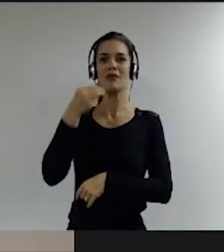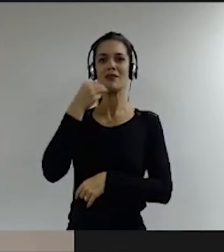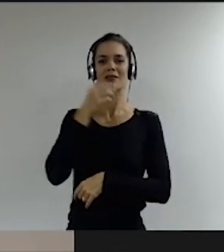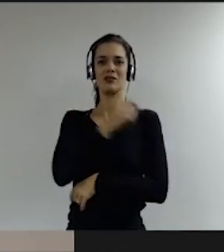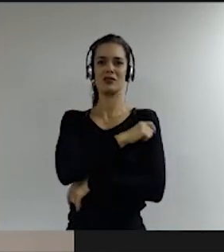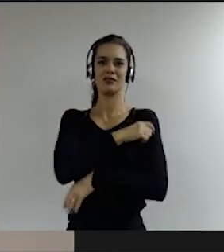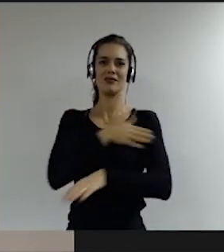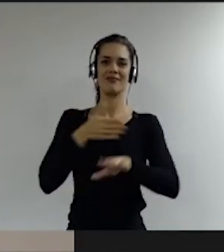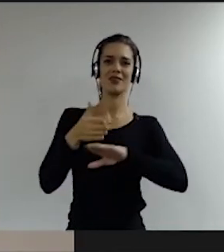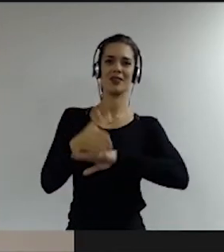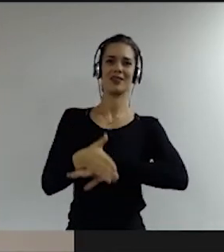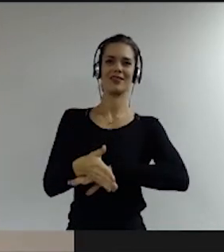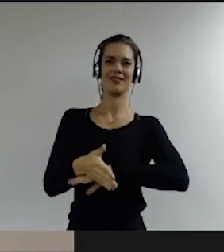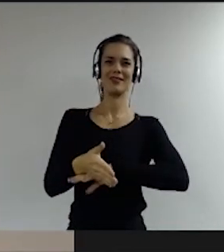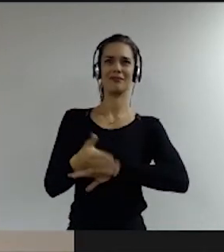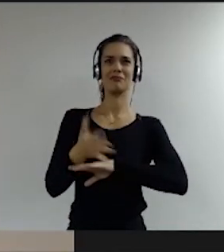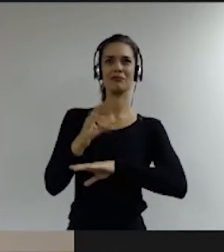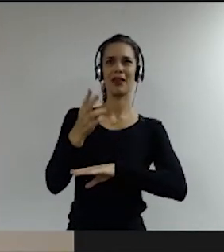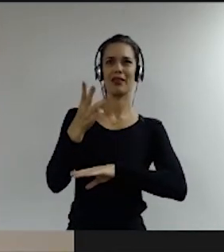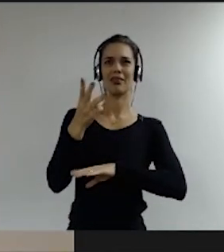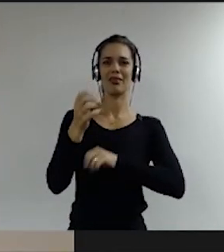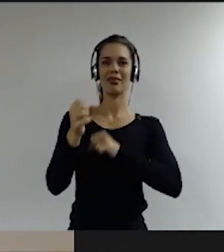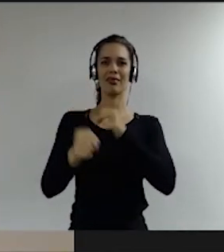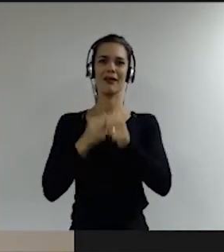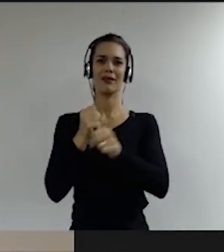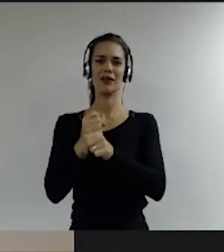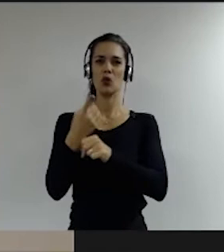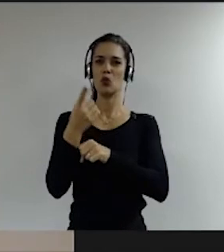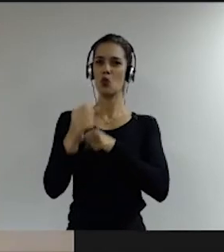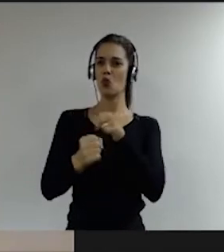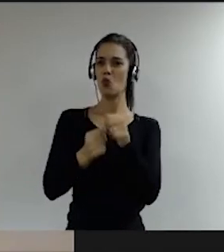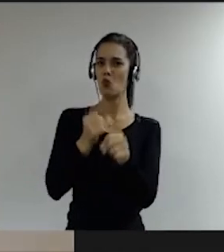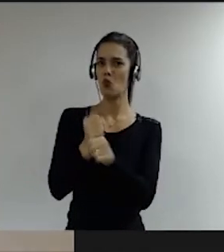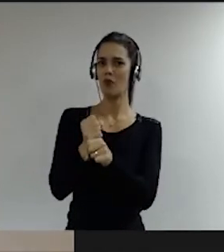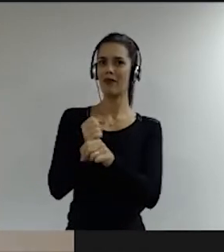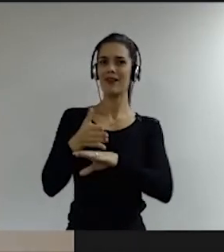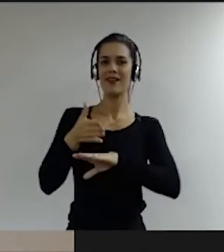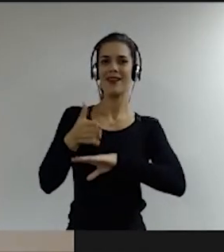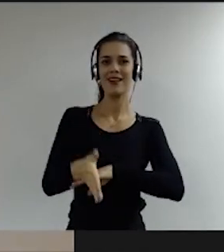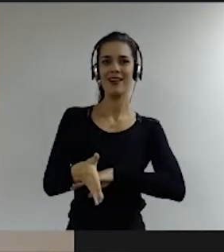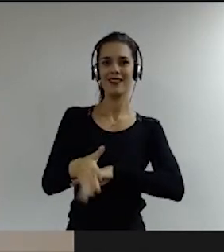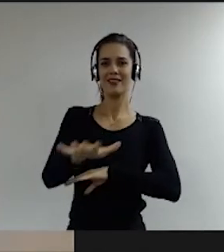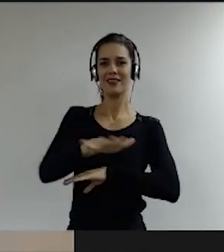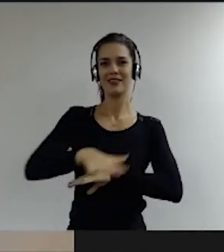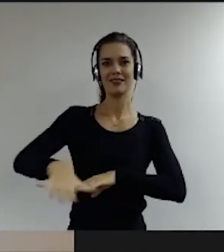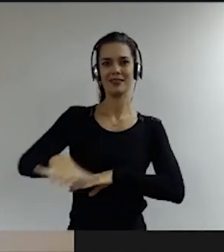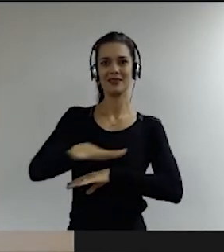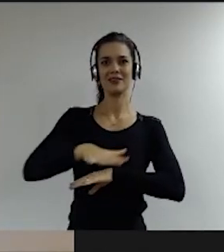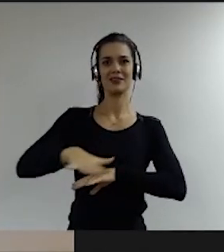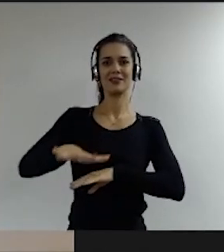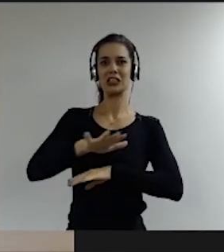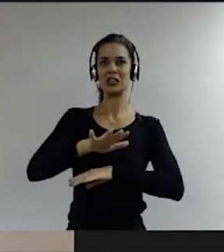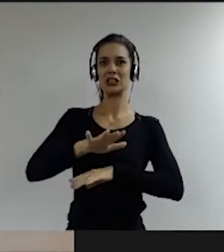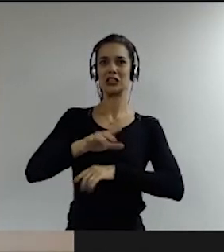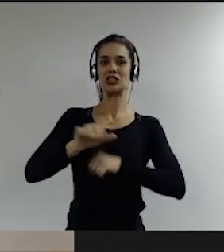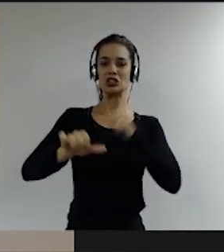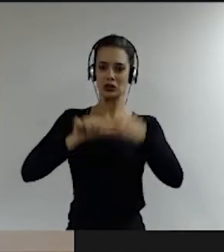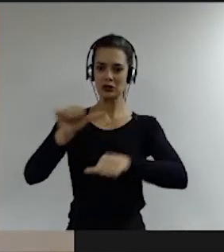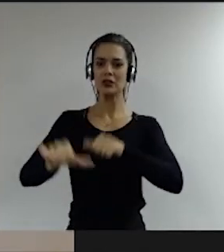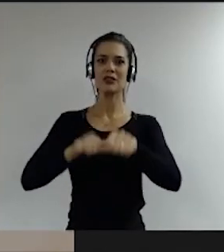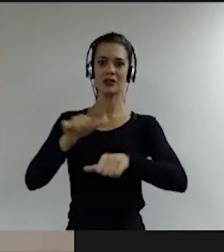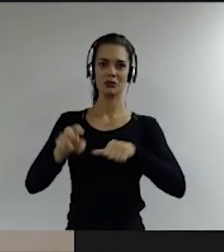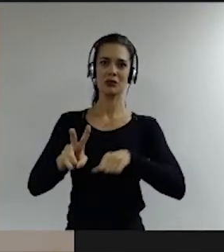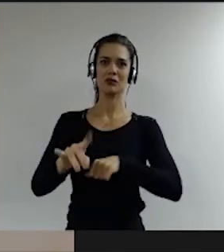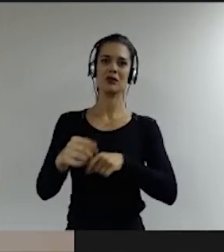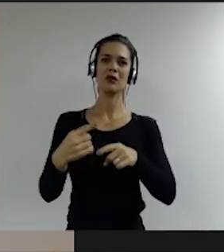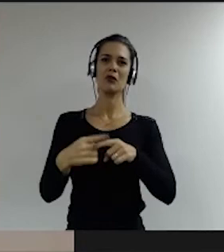ingressar aqui a 3, 4, 1 ano no mercado em profunda transformação, que às vezes as